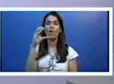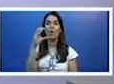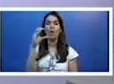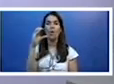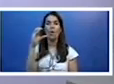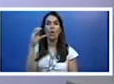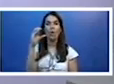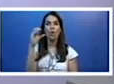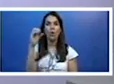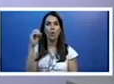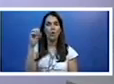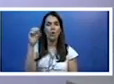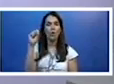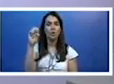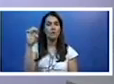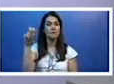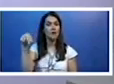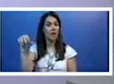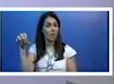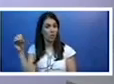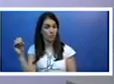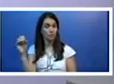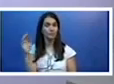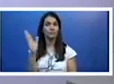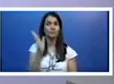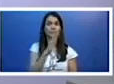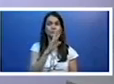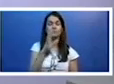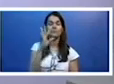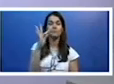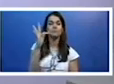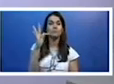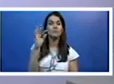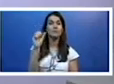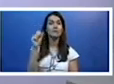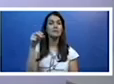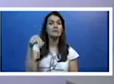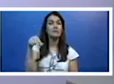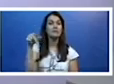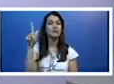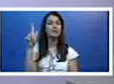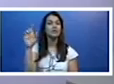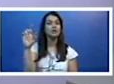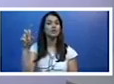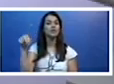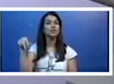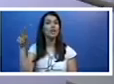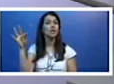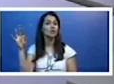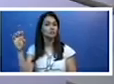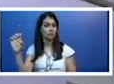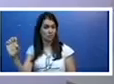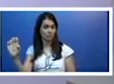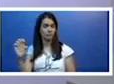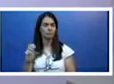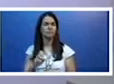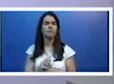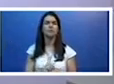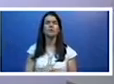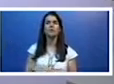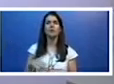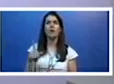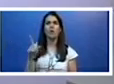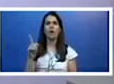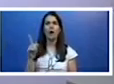dos ângulos, certo? Então tem a tabela com os valores. A aula agora é em 2020,